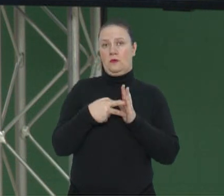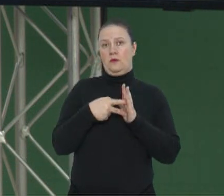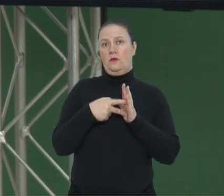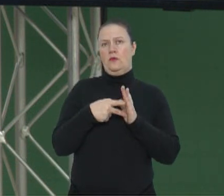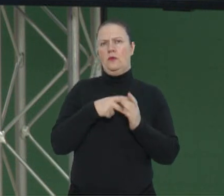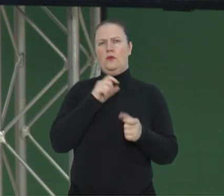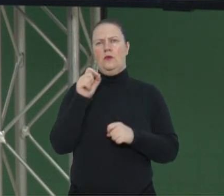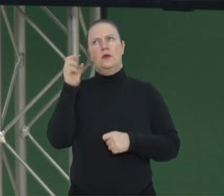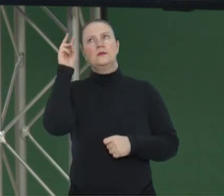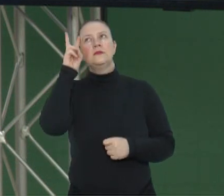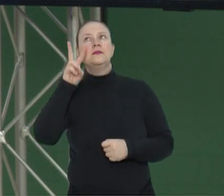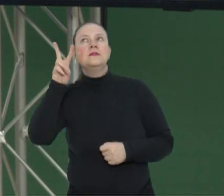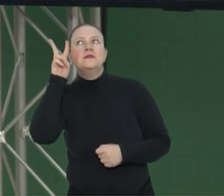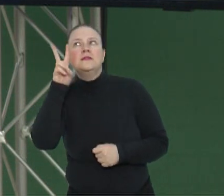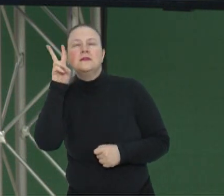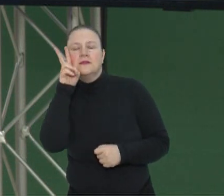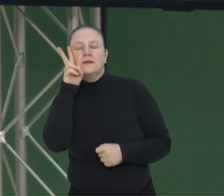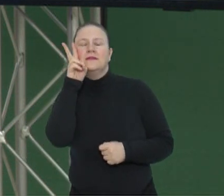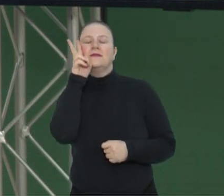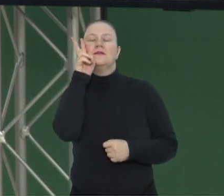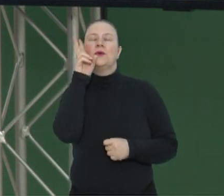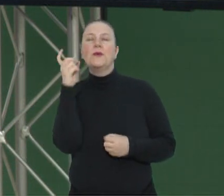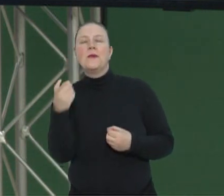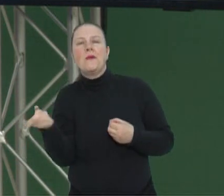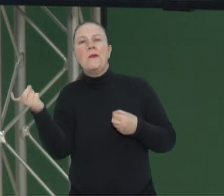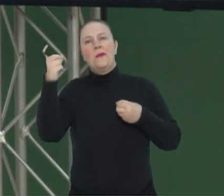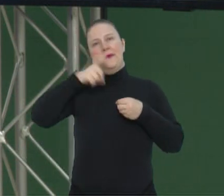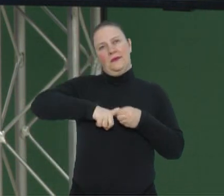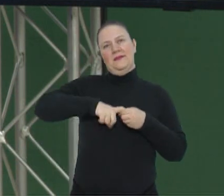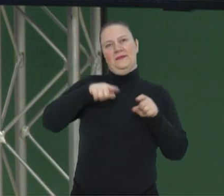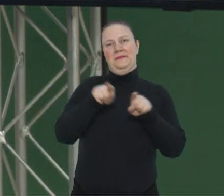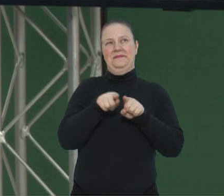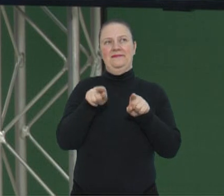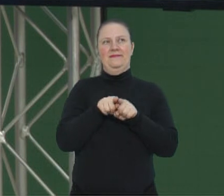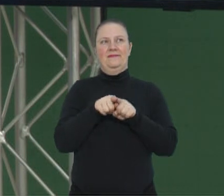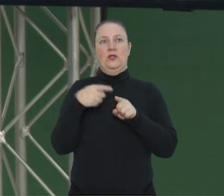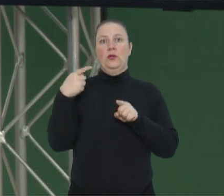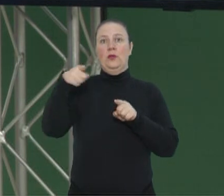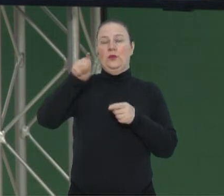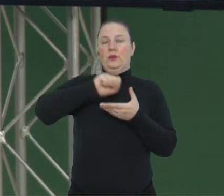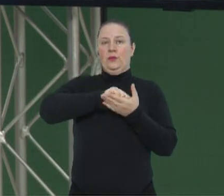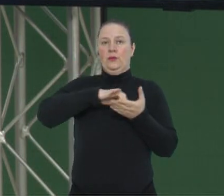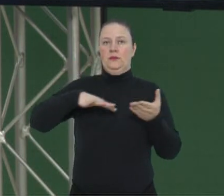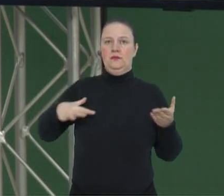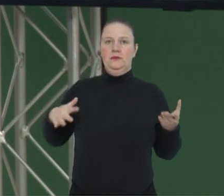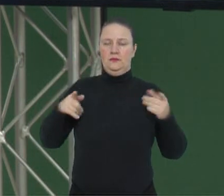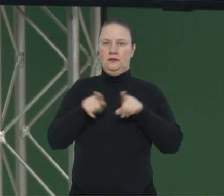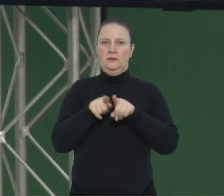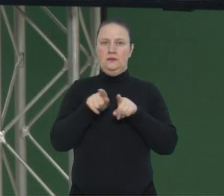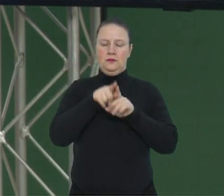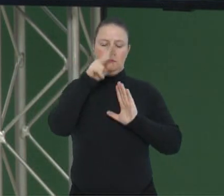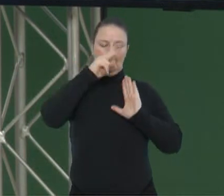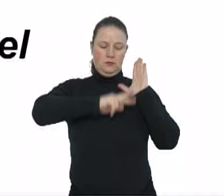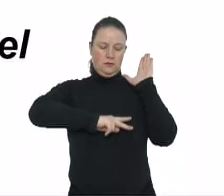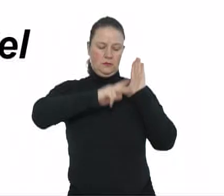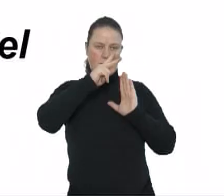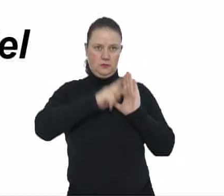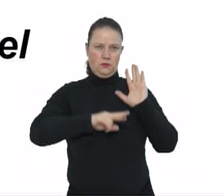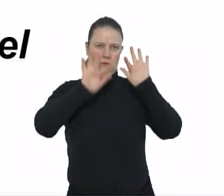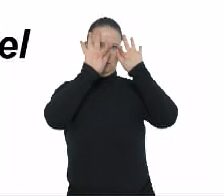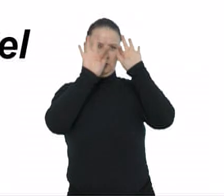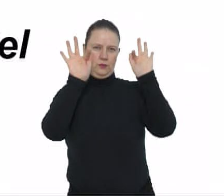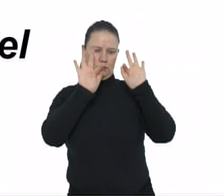essa memória, né, retornar, ok? Última atividade, então, lê estes versos e